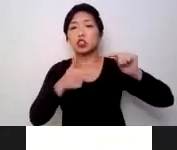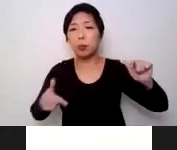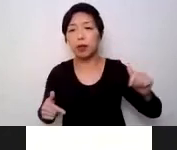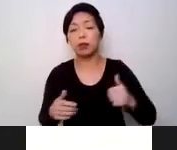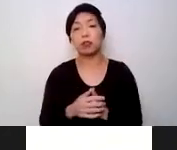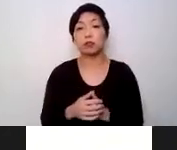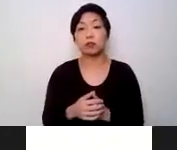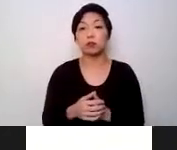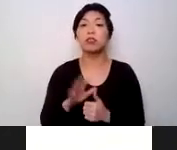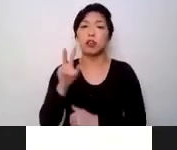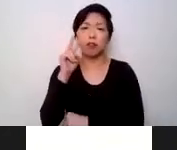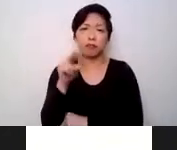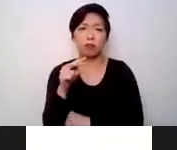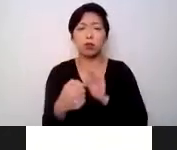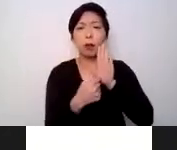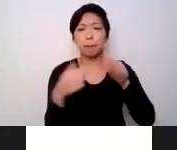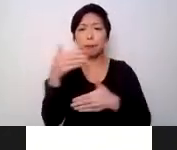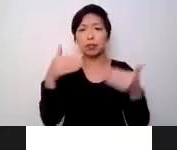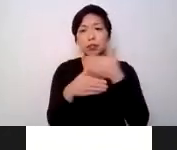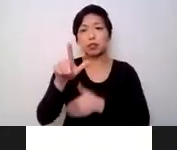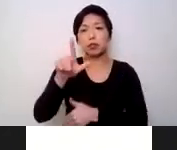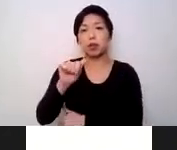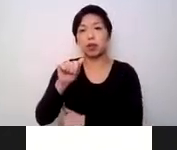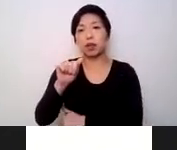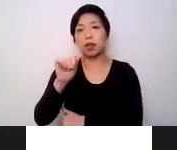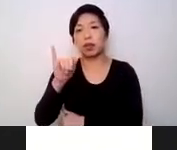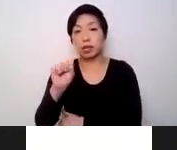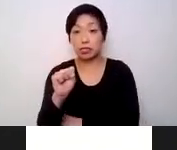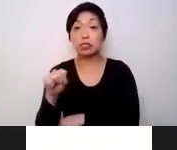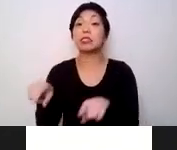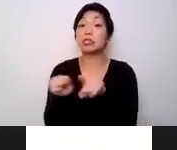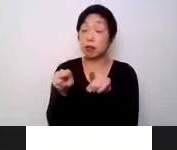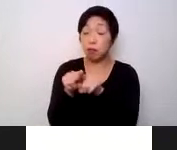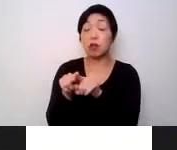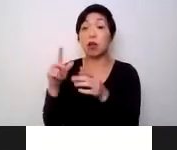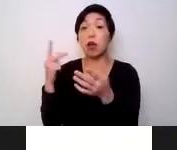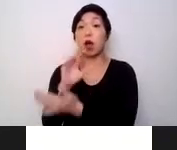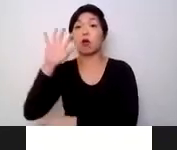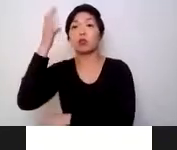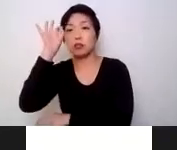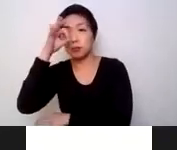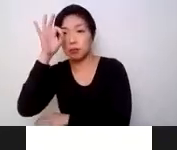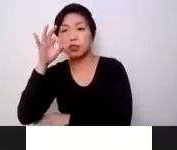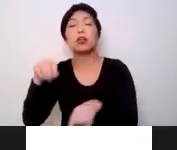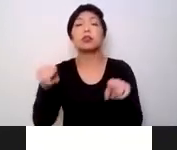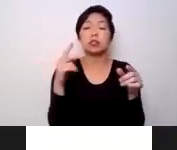na apresentação da Laís o que acontece com a biblioteca Mário de Andrade também acontece nos cemitérios brasileiros